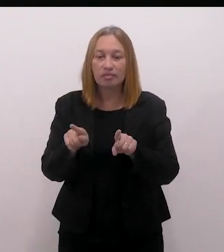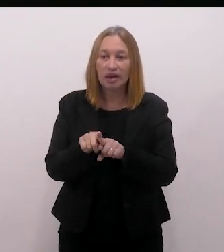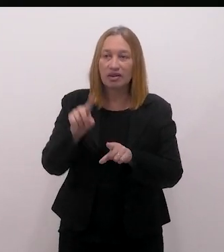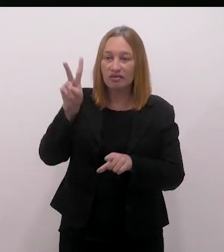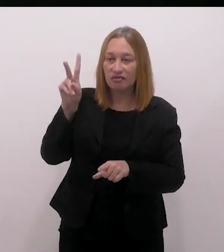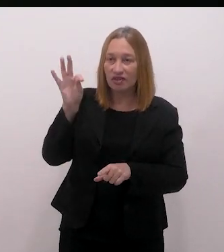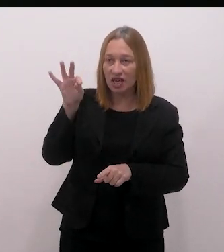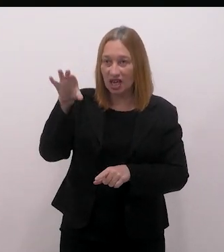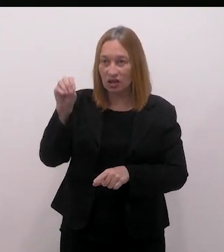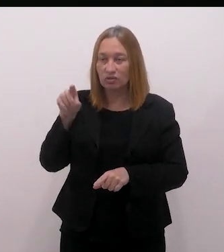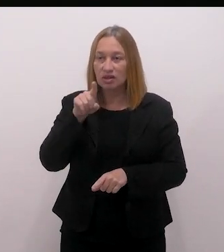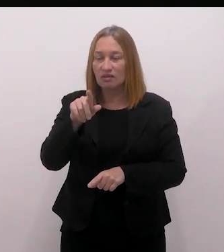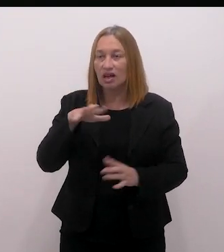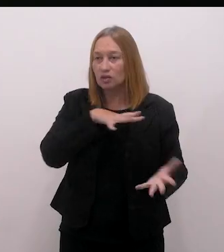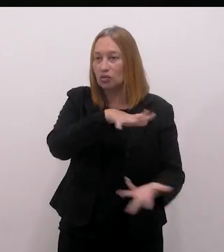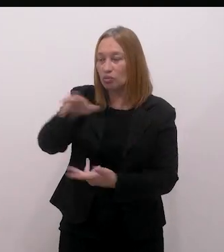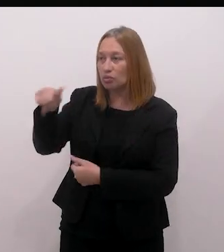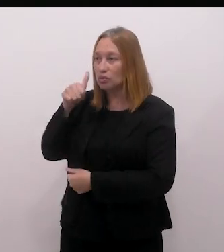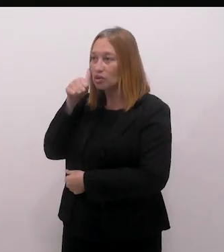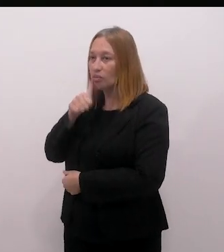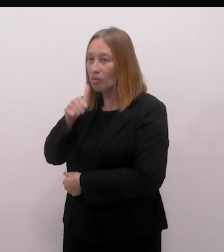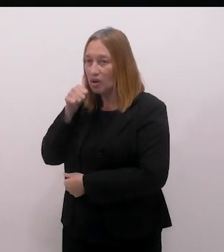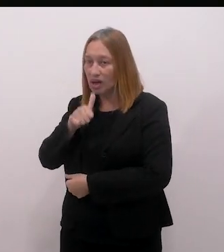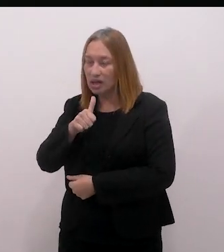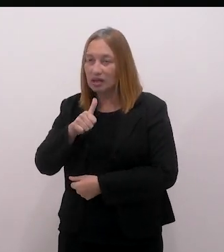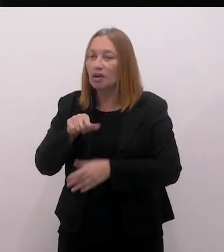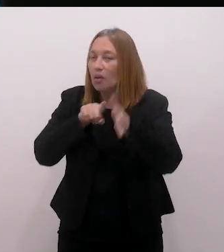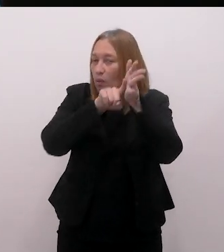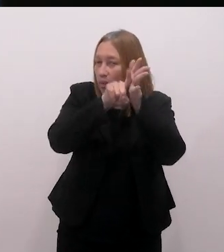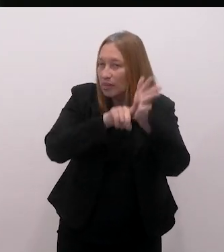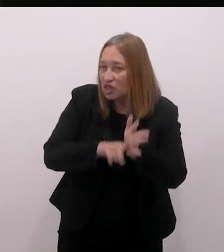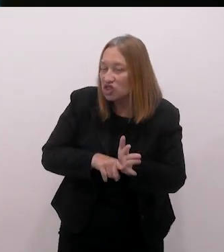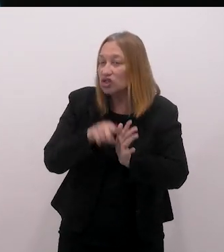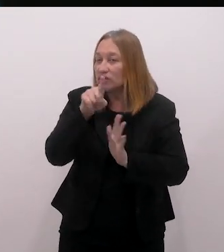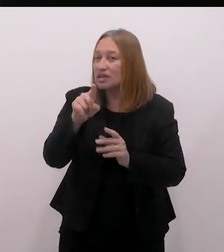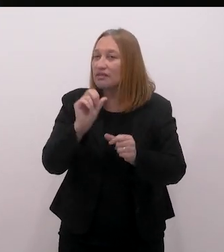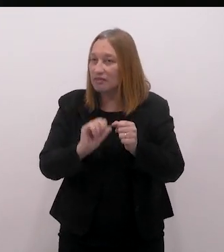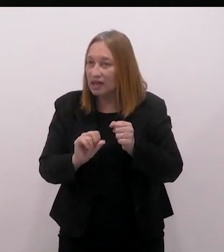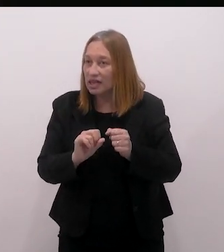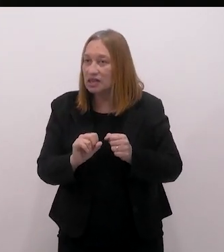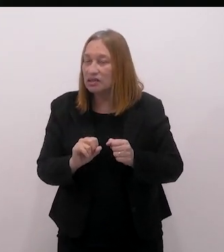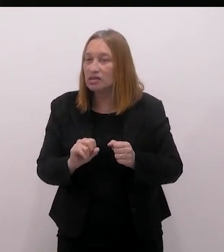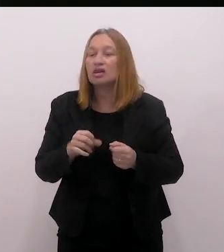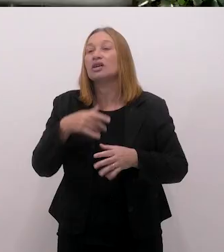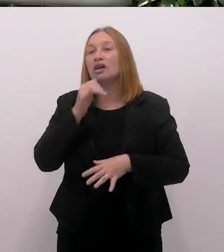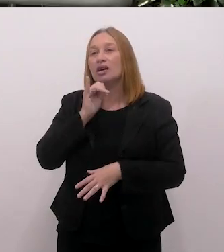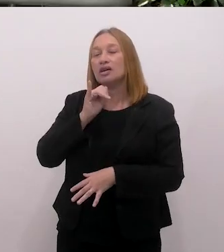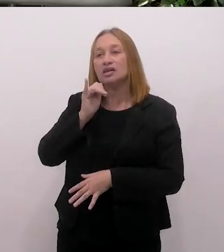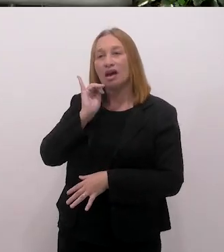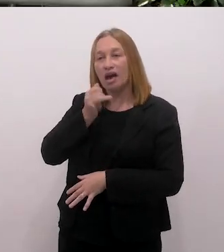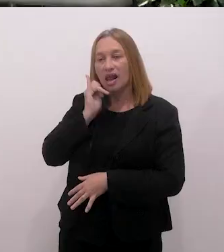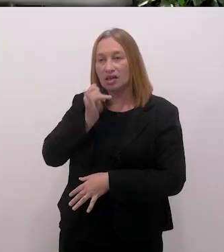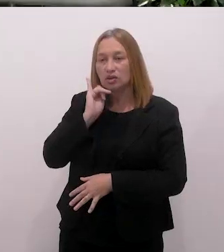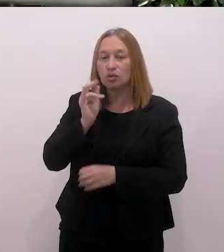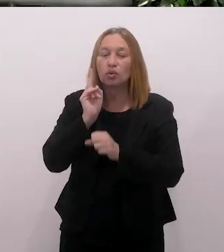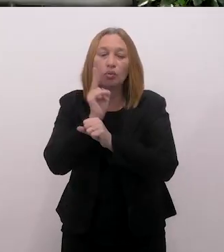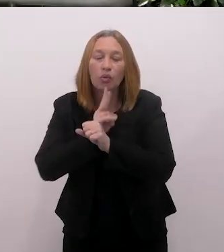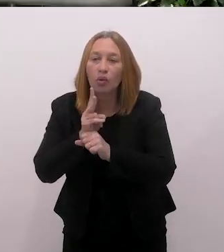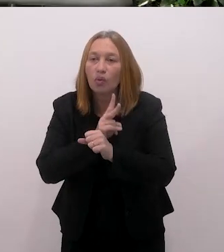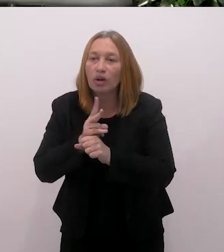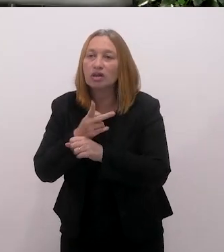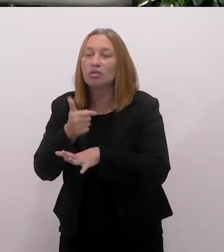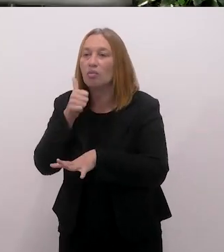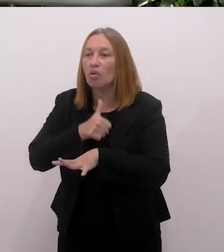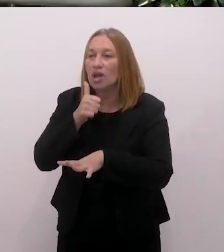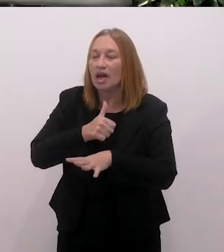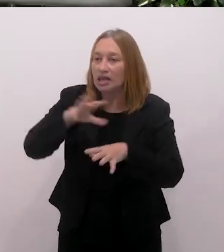dos Raios e do Vento, que você fala do universo feminino, a partir de uma pesquisa que você fez, né? Isso. Você relatou,